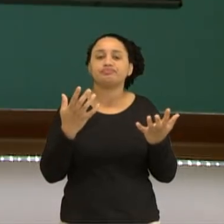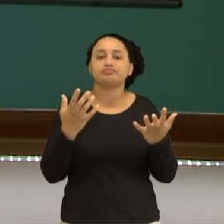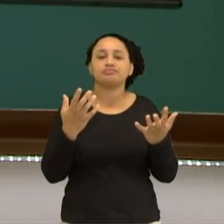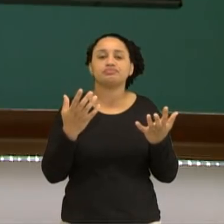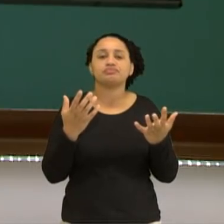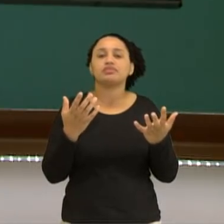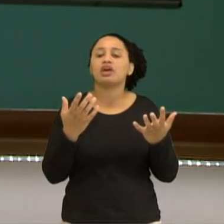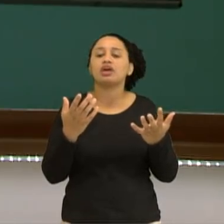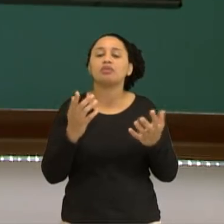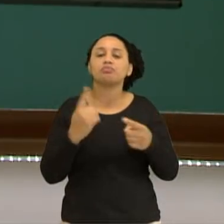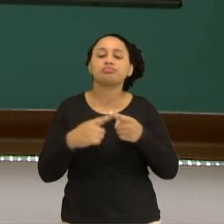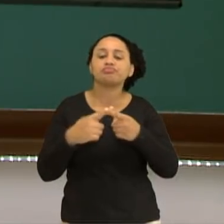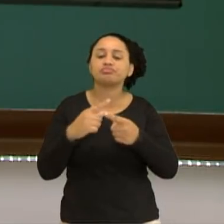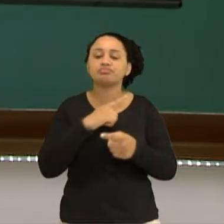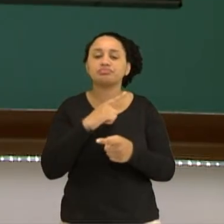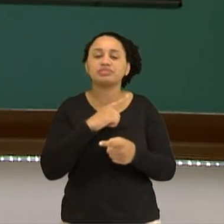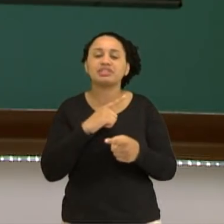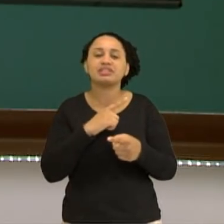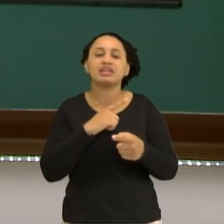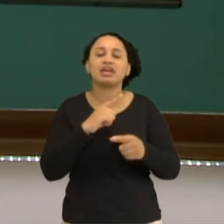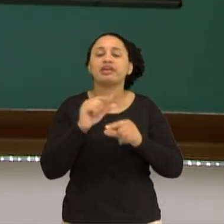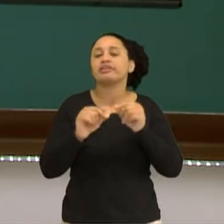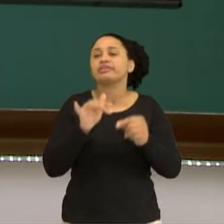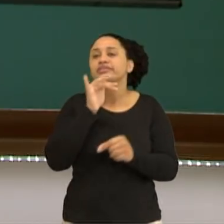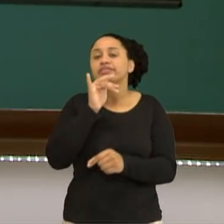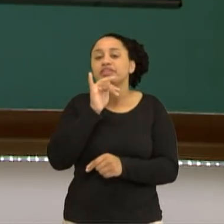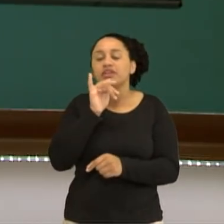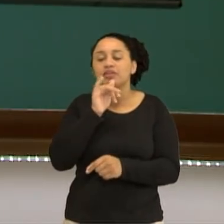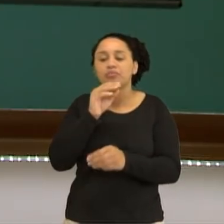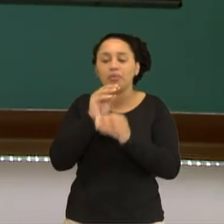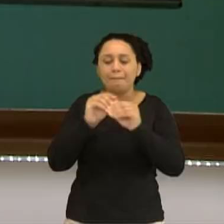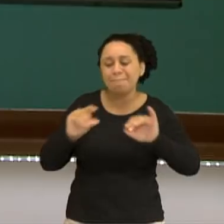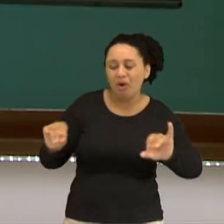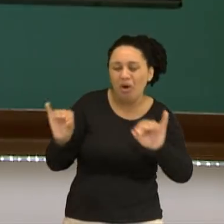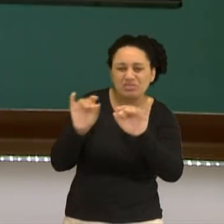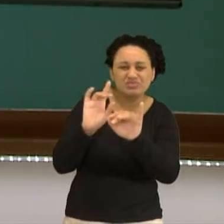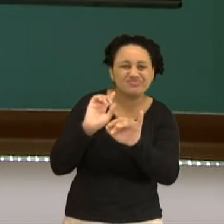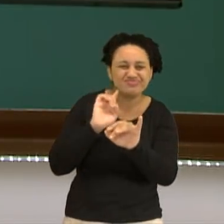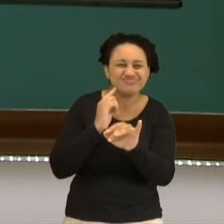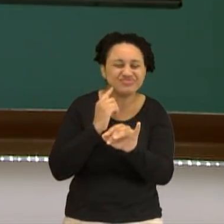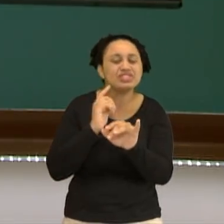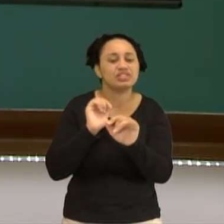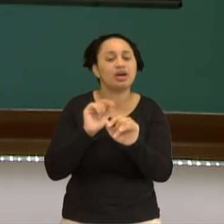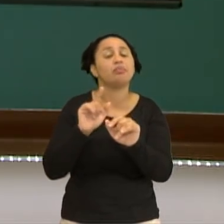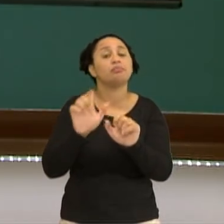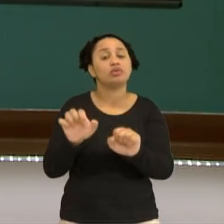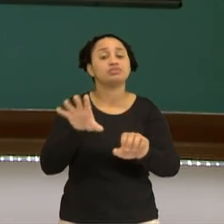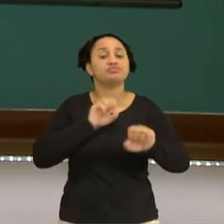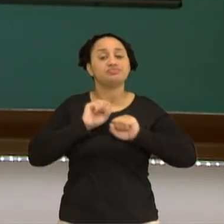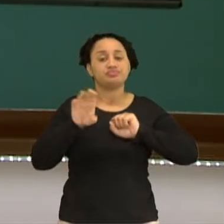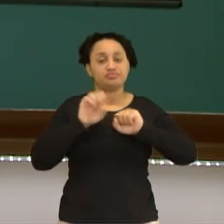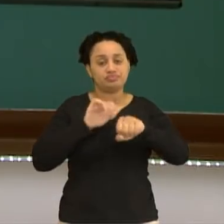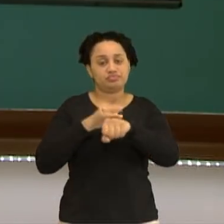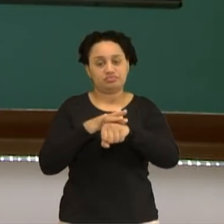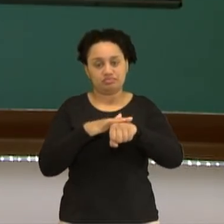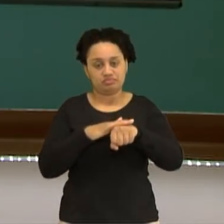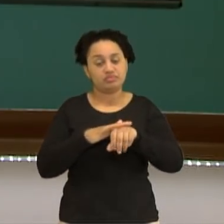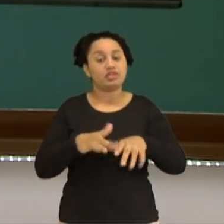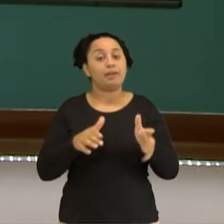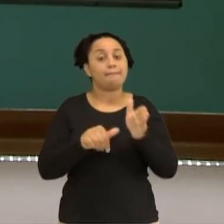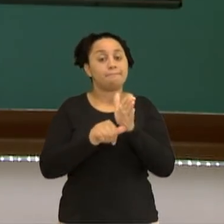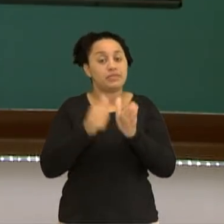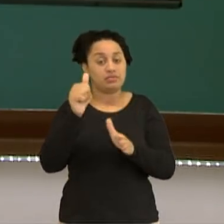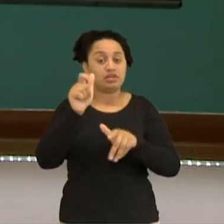uma presença pequena, por exemplo, de poeira, já provoca asma. Então, a pessoa primeiro ela precisa